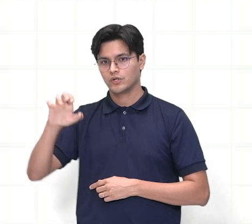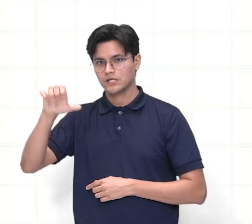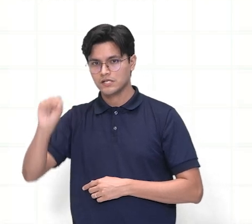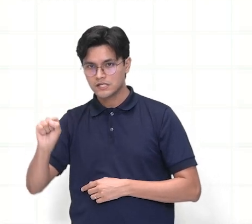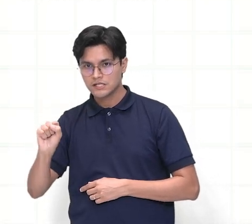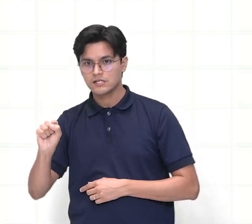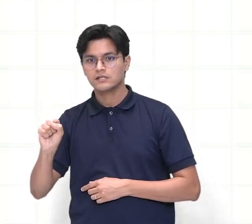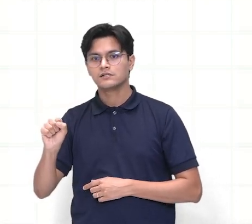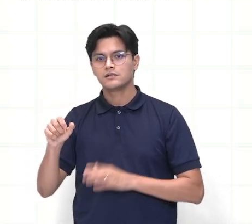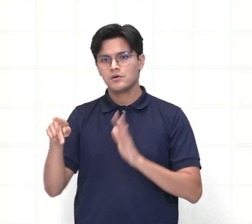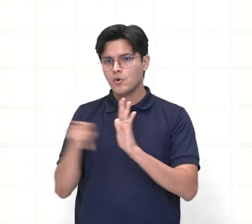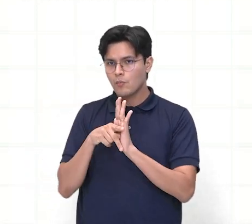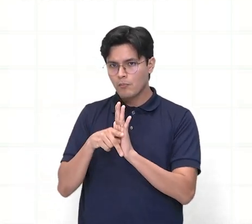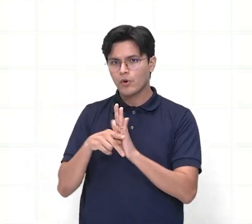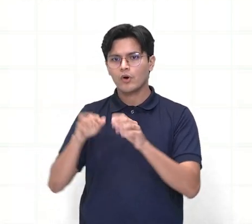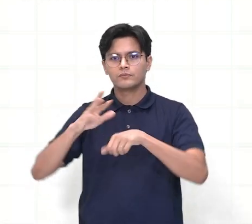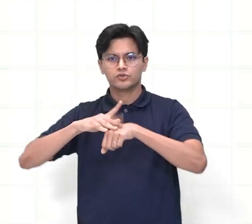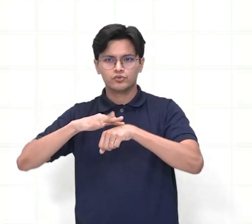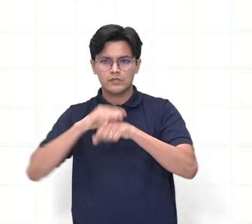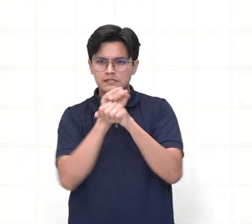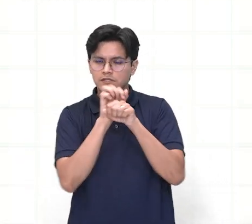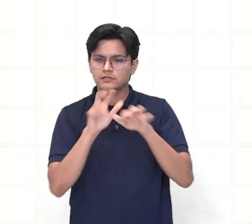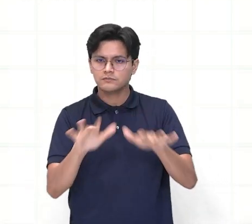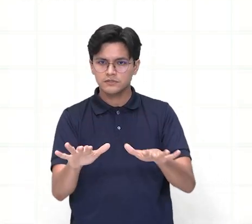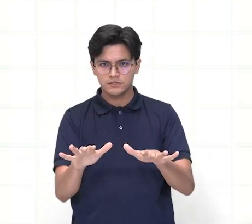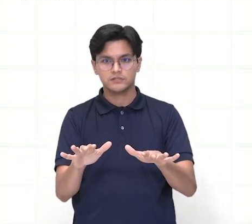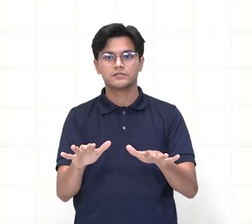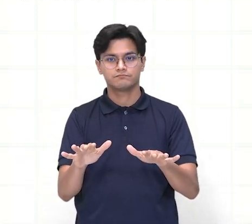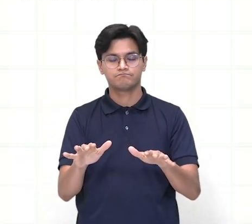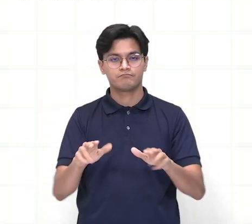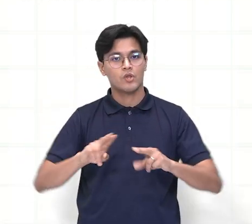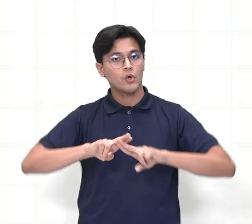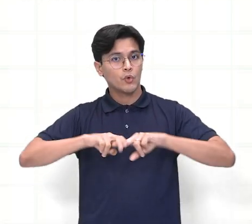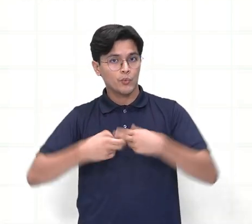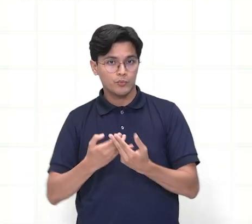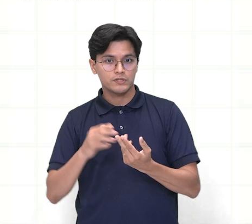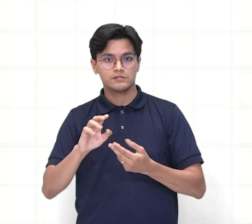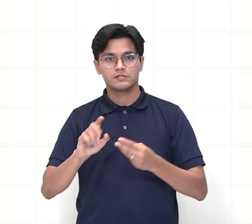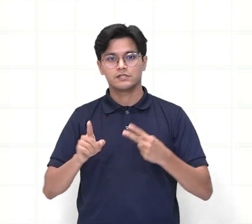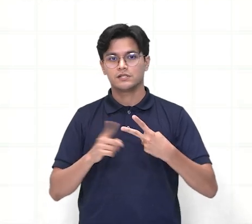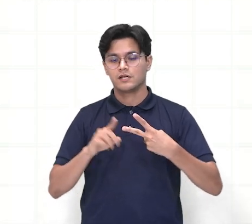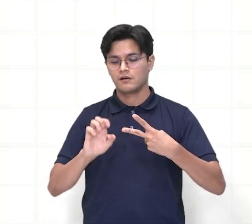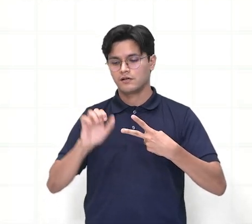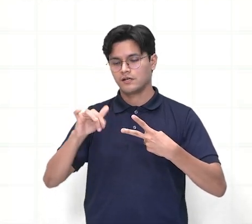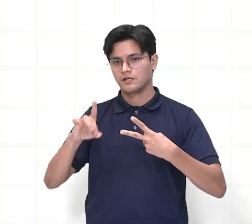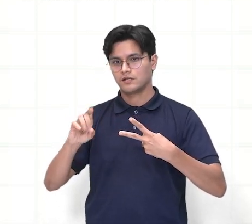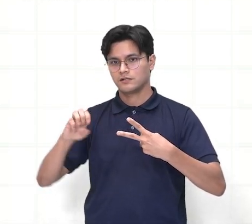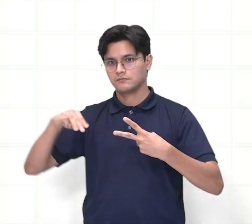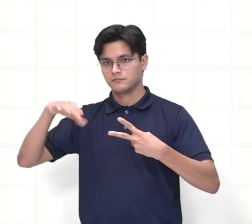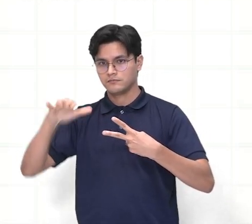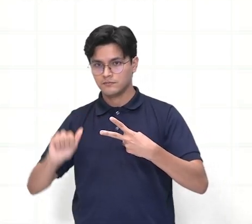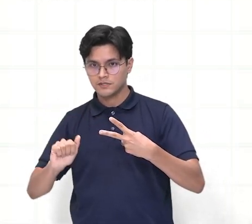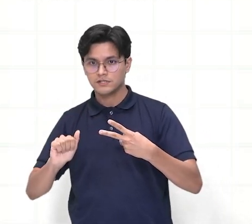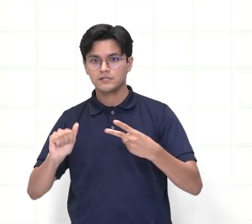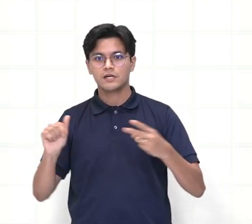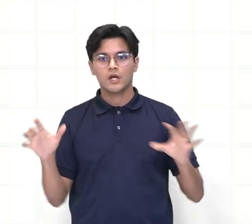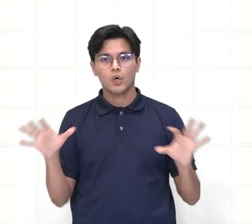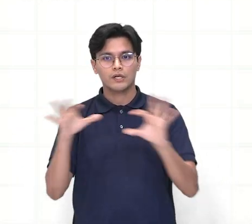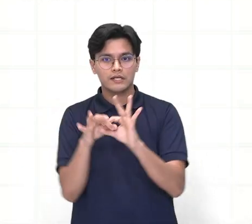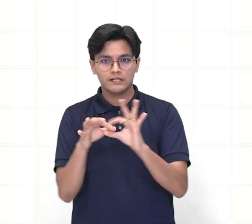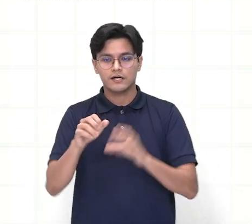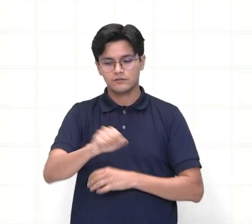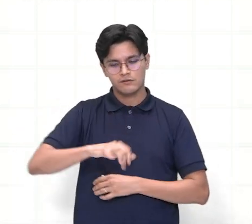que a endemia ela está associada a uma área geográfica e a um